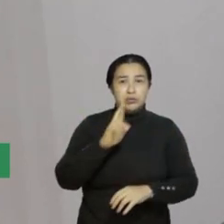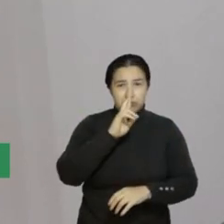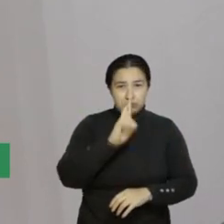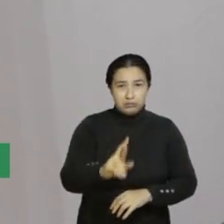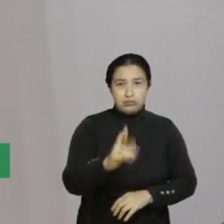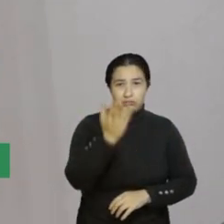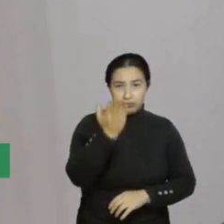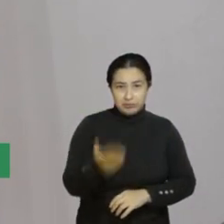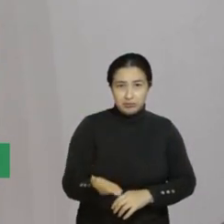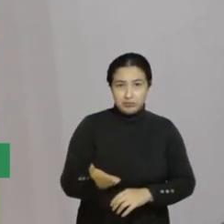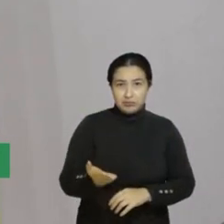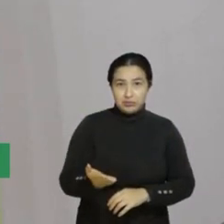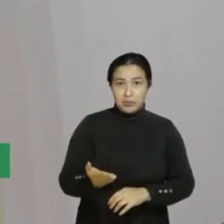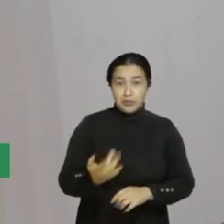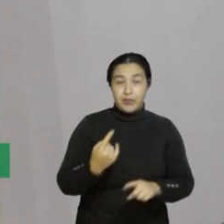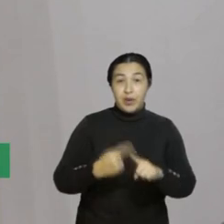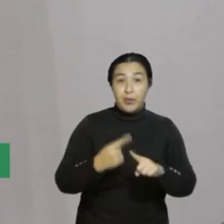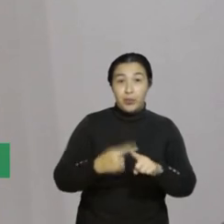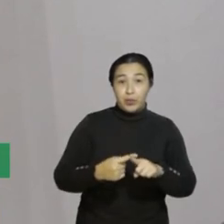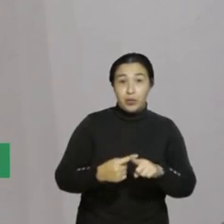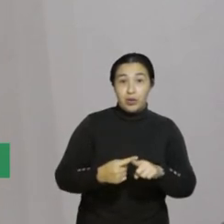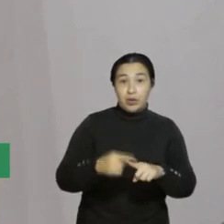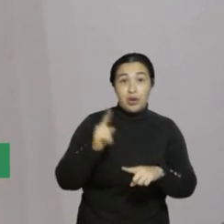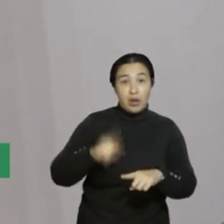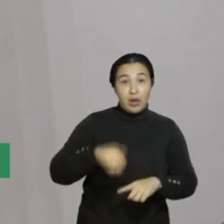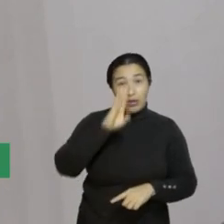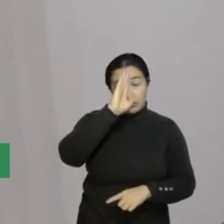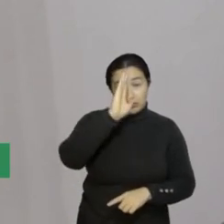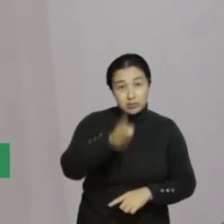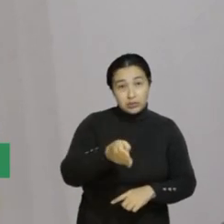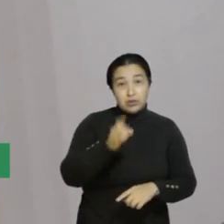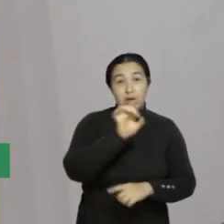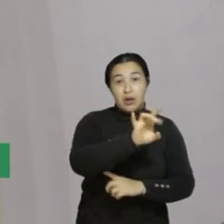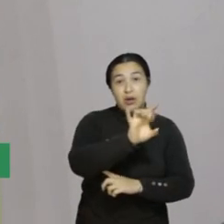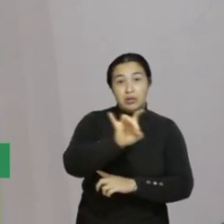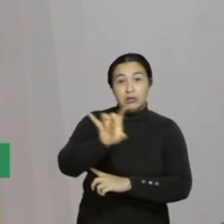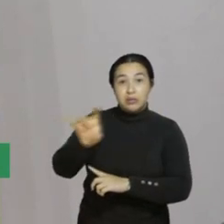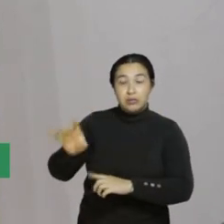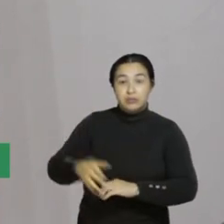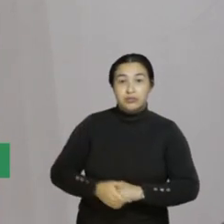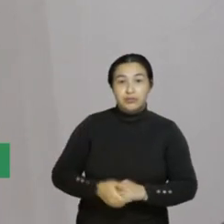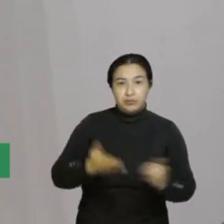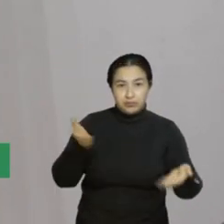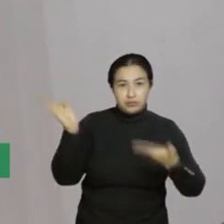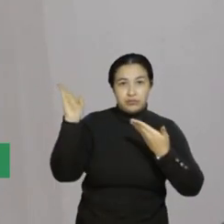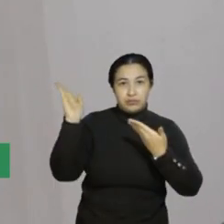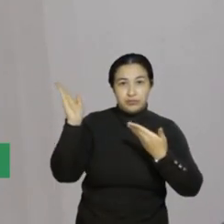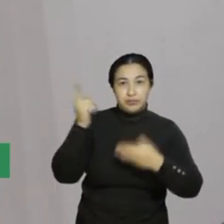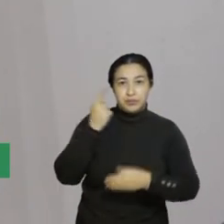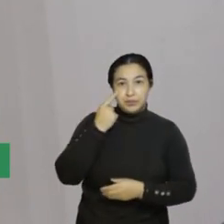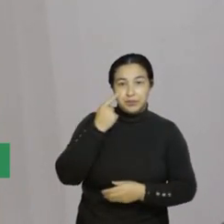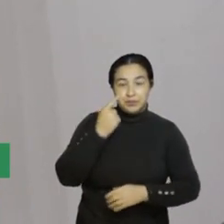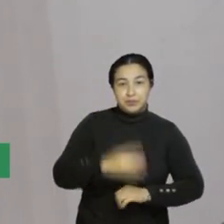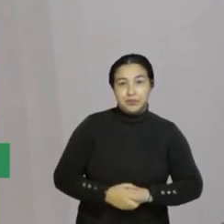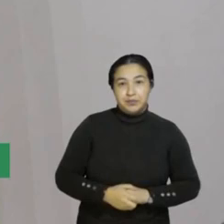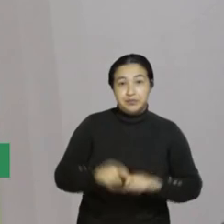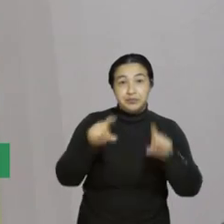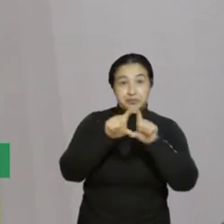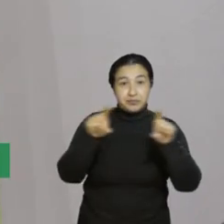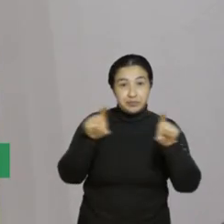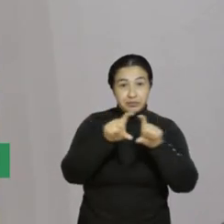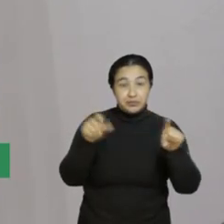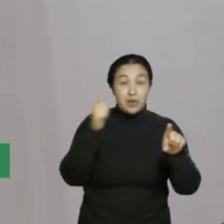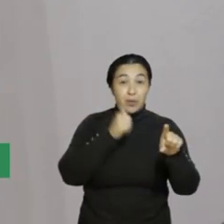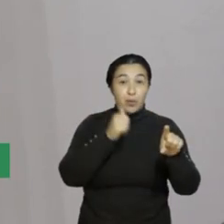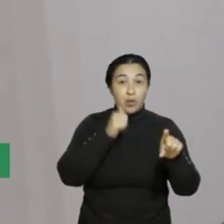da tribuna, porque esse argumento vai chegar até os gabinetes dos senhores deputados. Coloca na tela, por favor, o comentário da Cacá. A